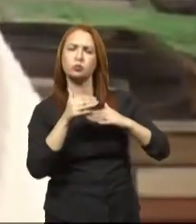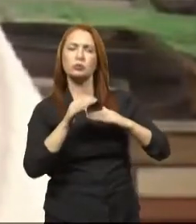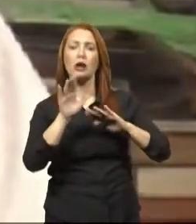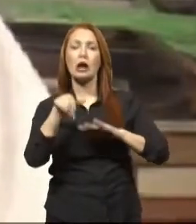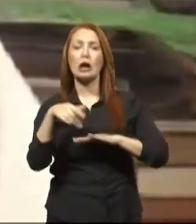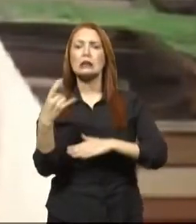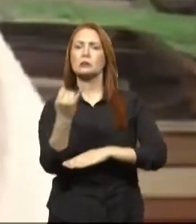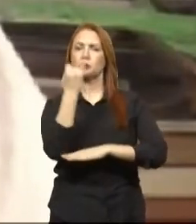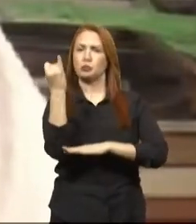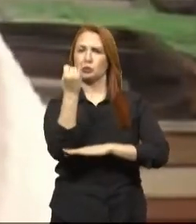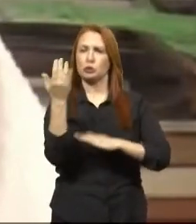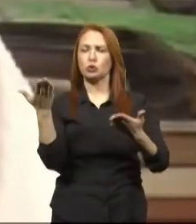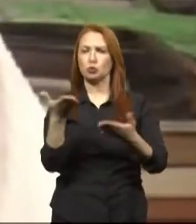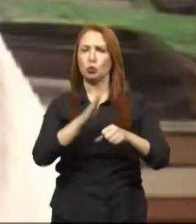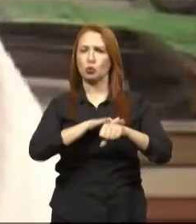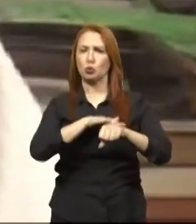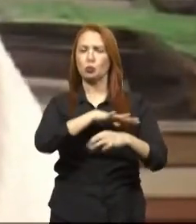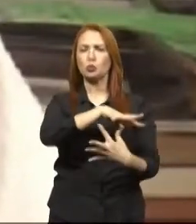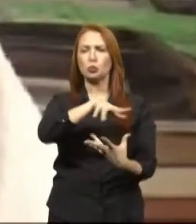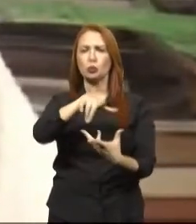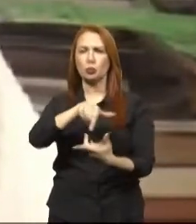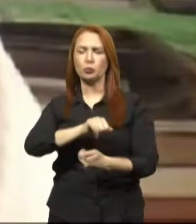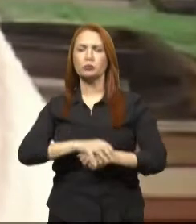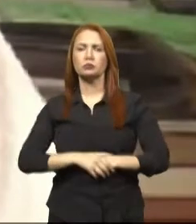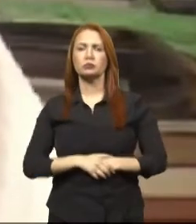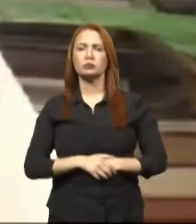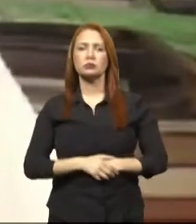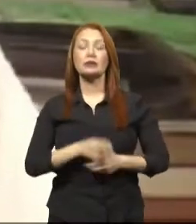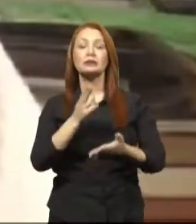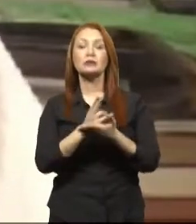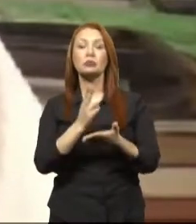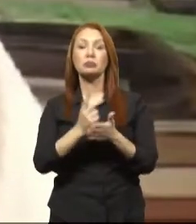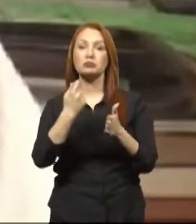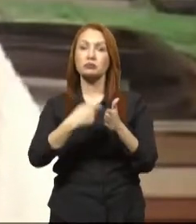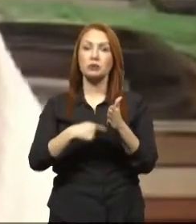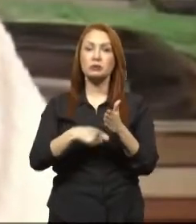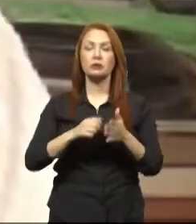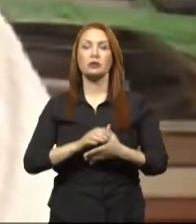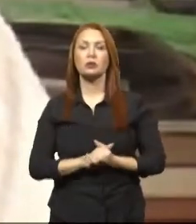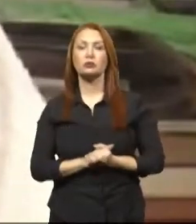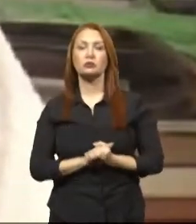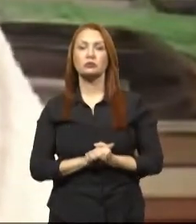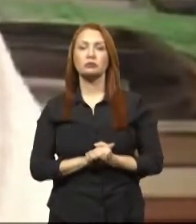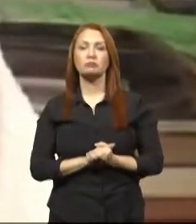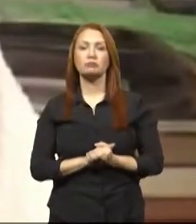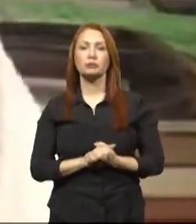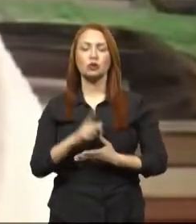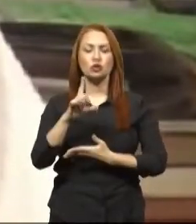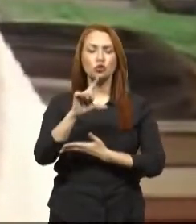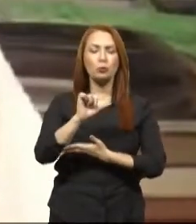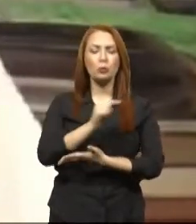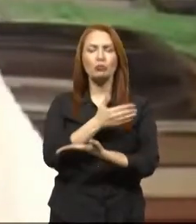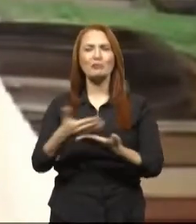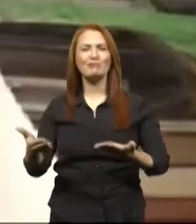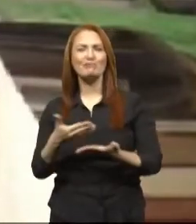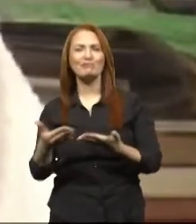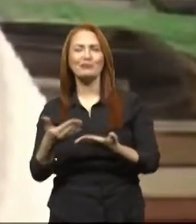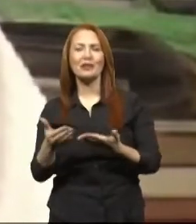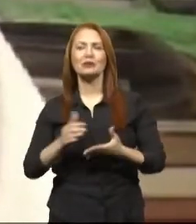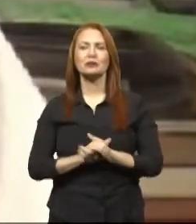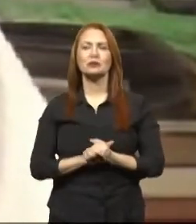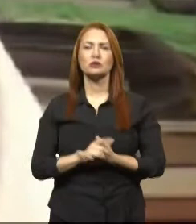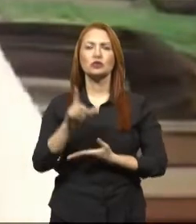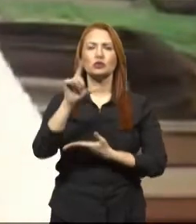no mundo. Quer dizer, evidentemente, cada vez mais estamos procurando diminuir os desperdícios, diminuir as